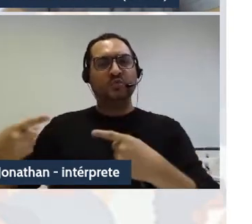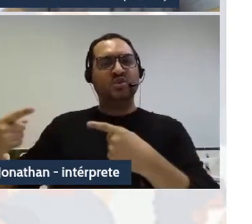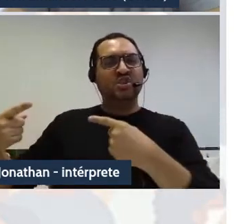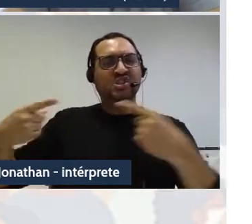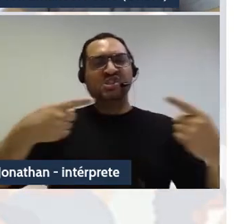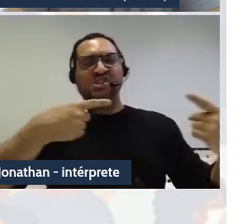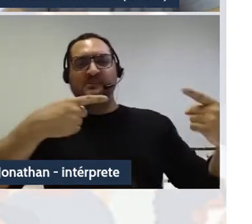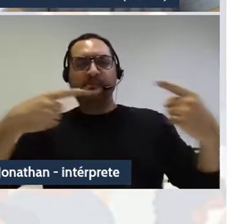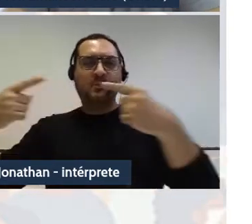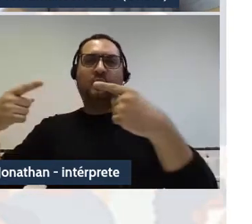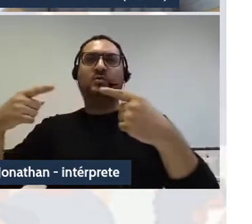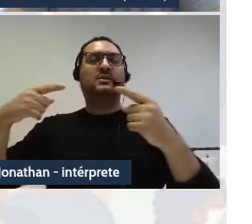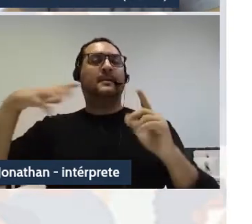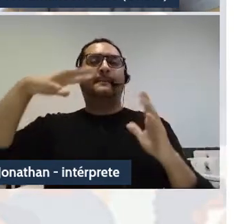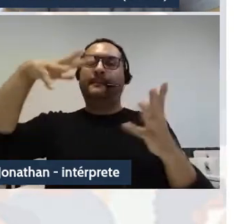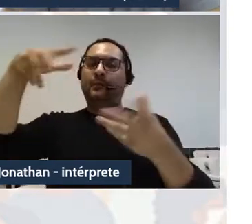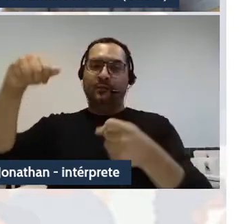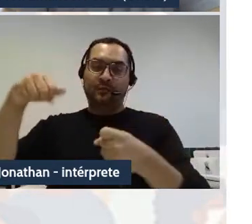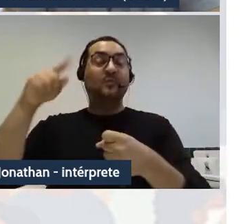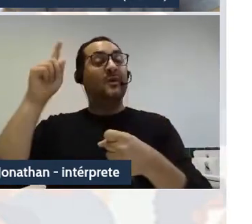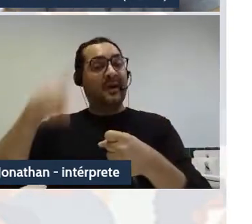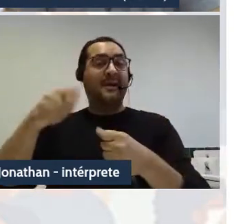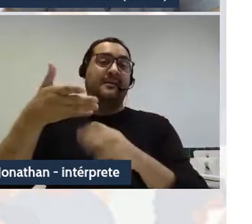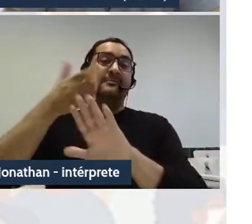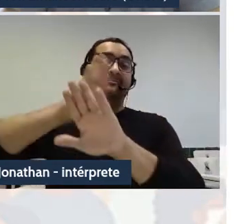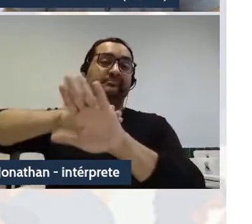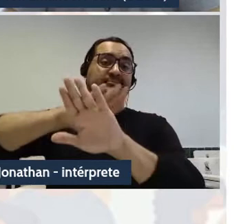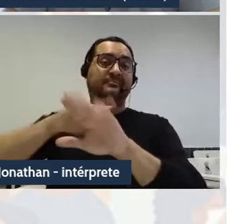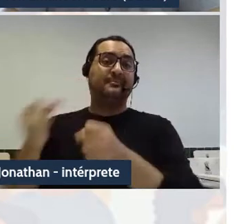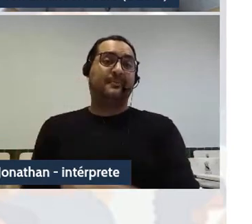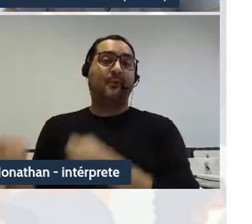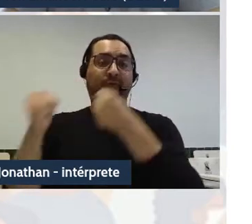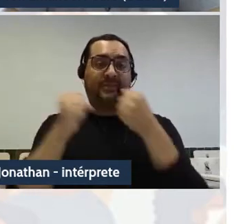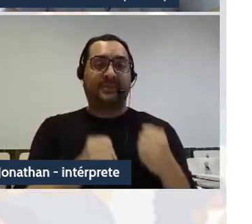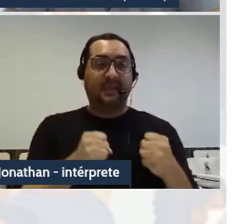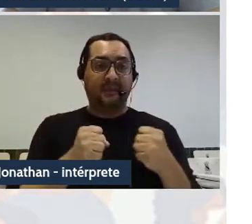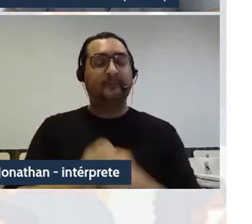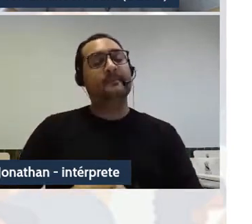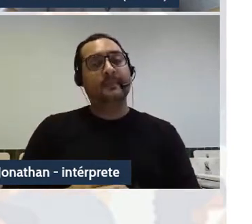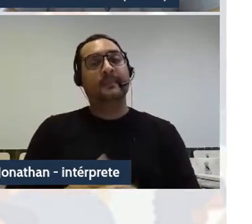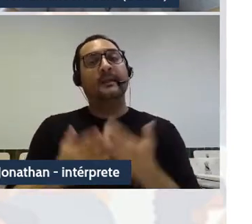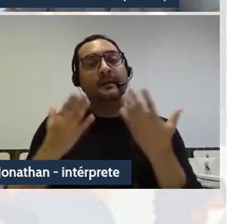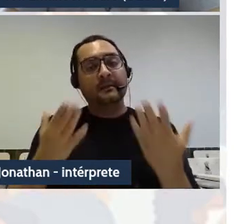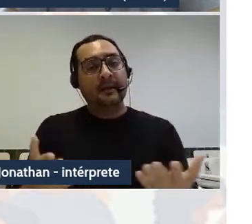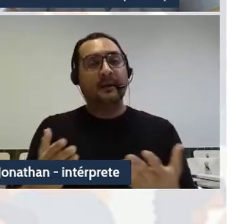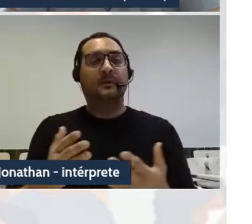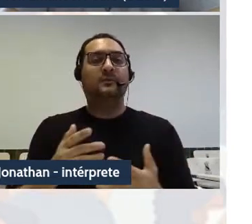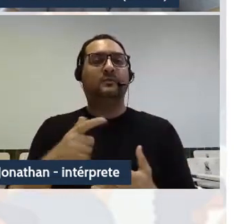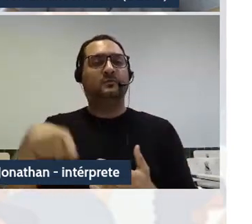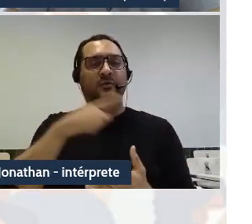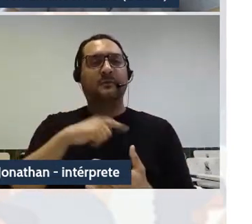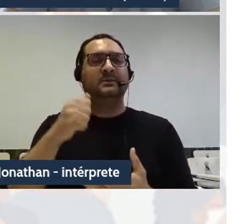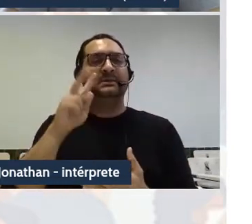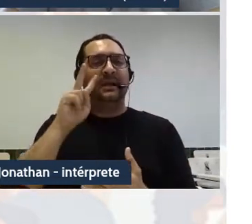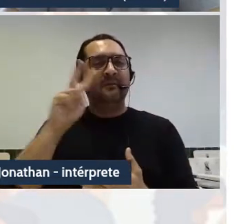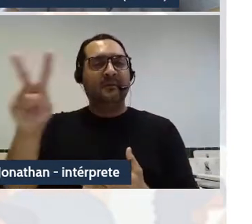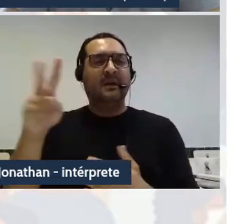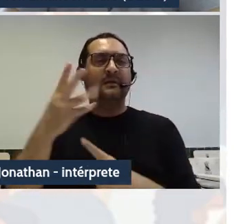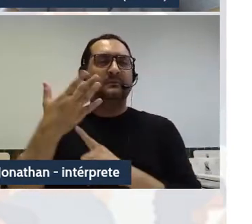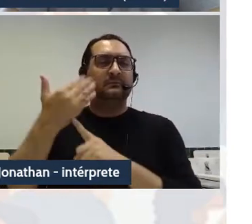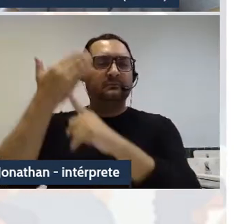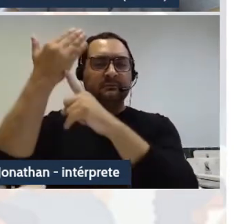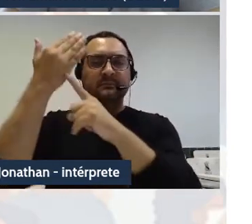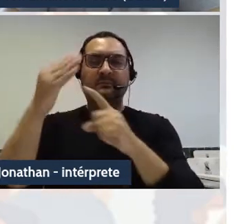portanto, um projeto de poder. Deste período, a infraestrutura tecnológica, as telecomunicações e a computação